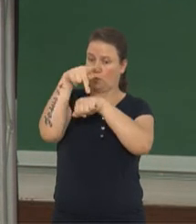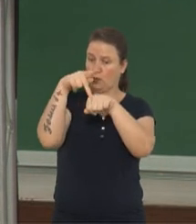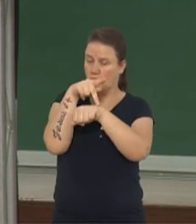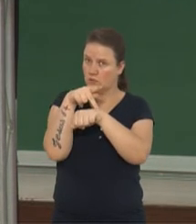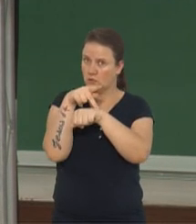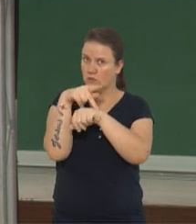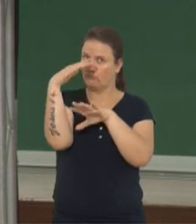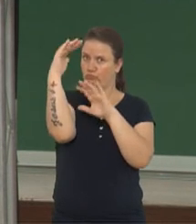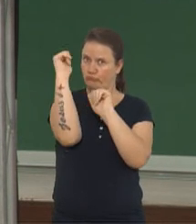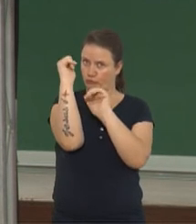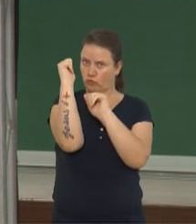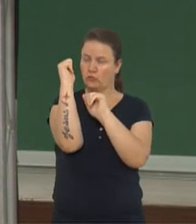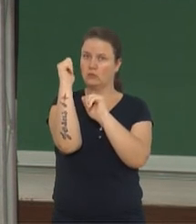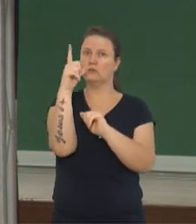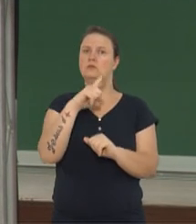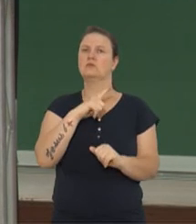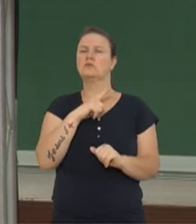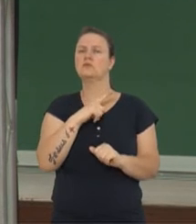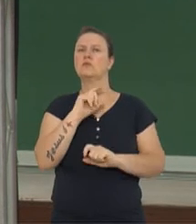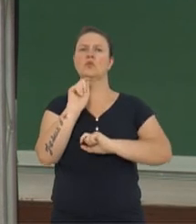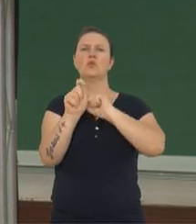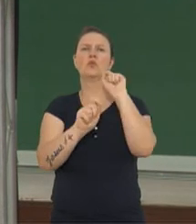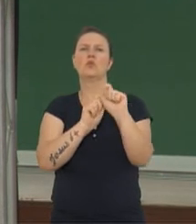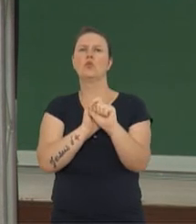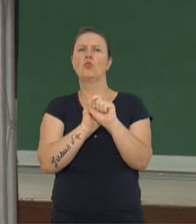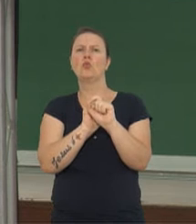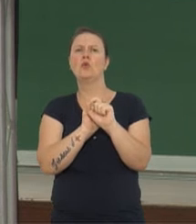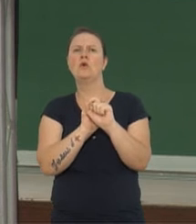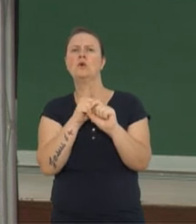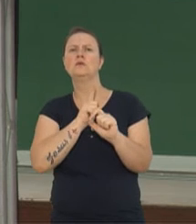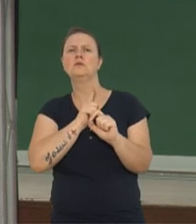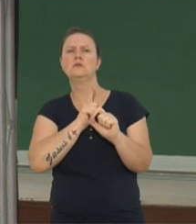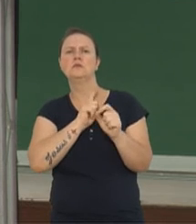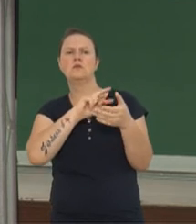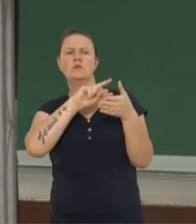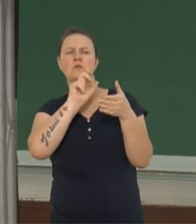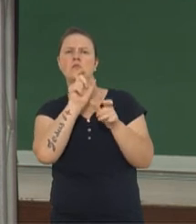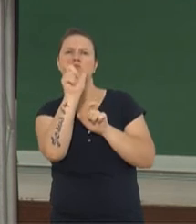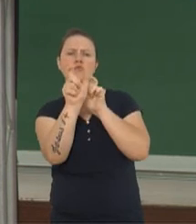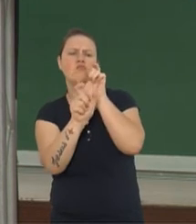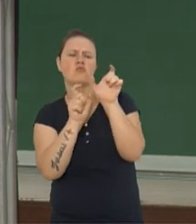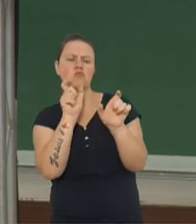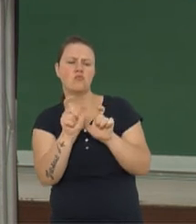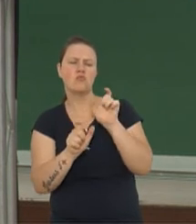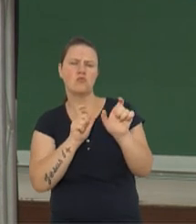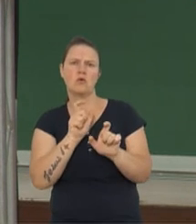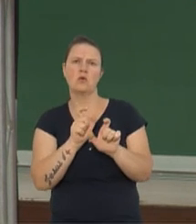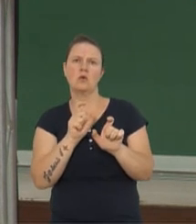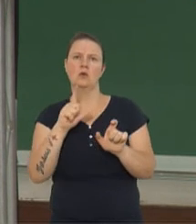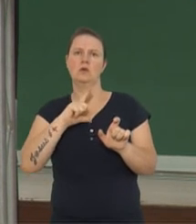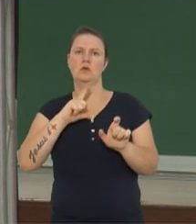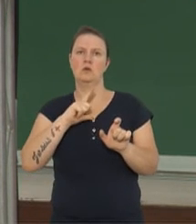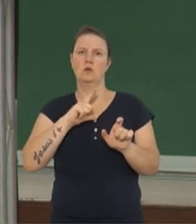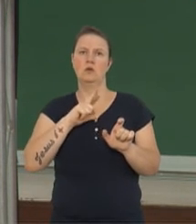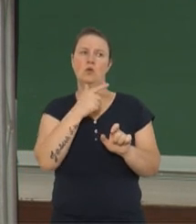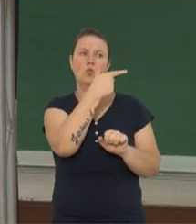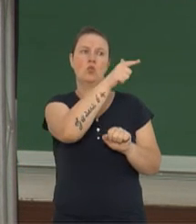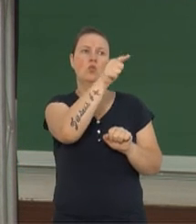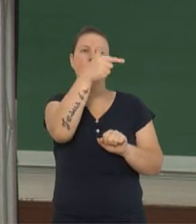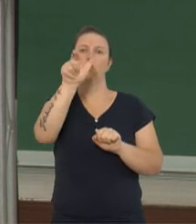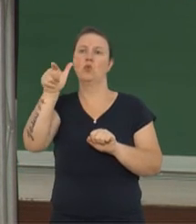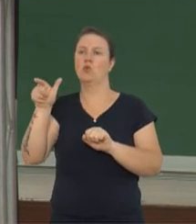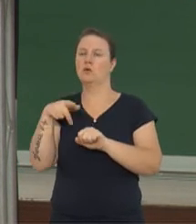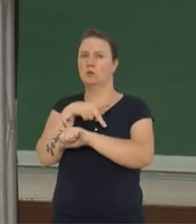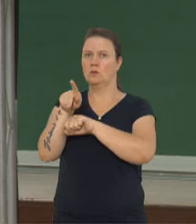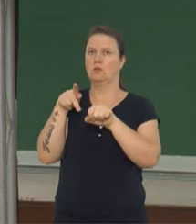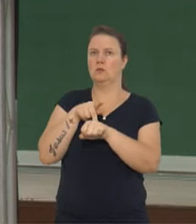Academia da Espanha, eles procuram espanholizar algumas palavras, né? Algumas expressões que são de origem estrangeira,